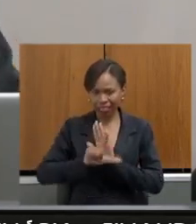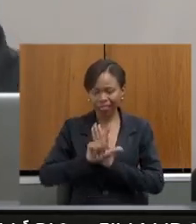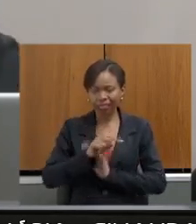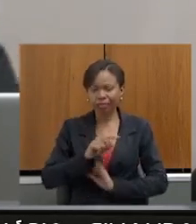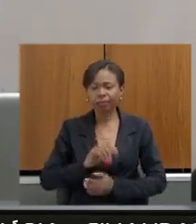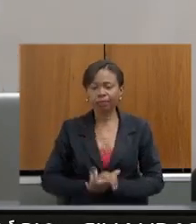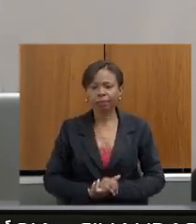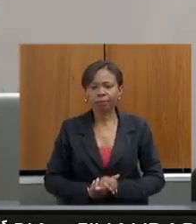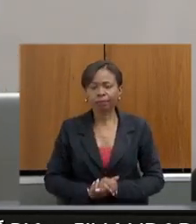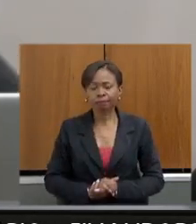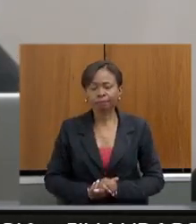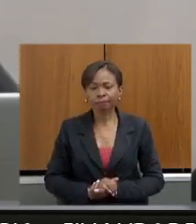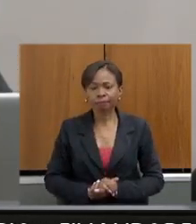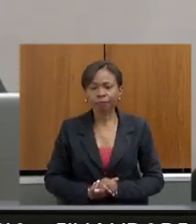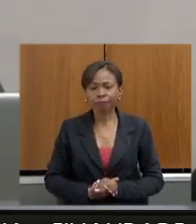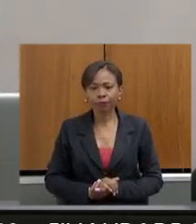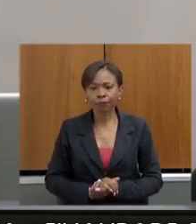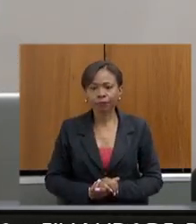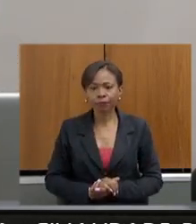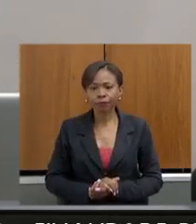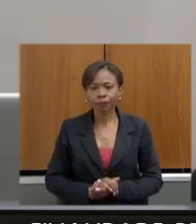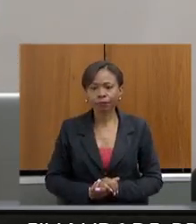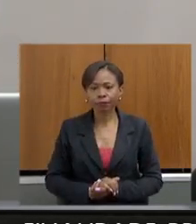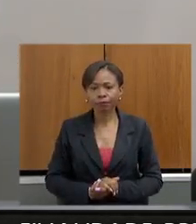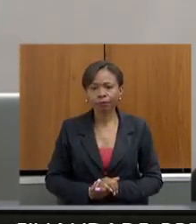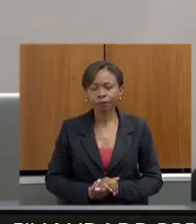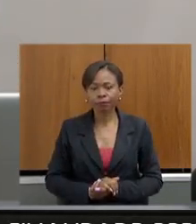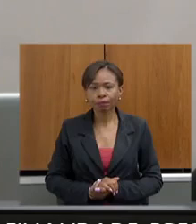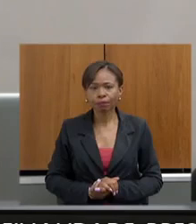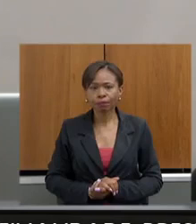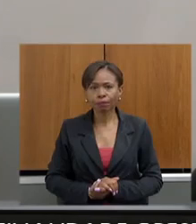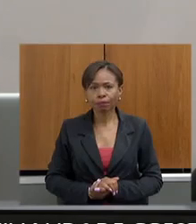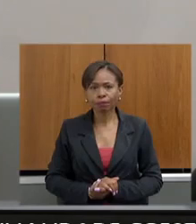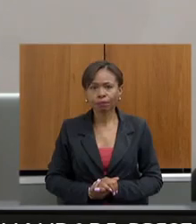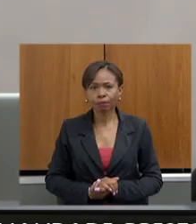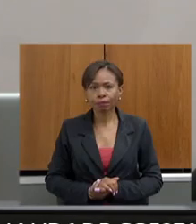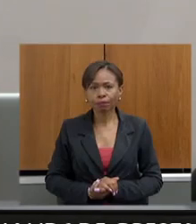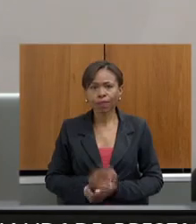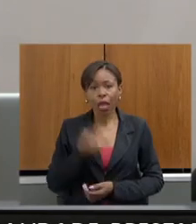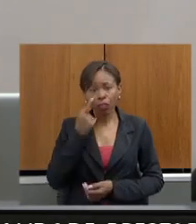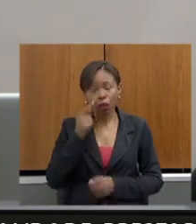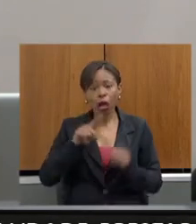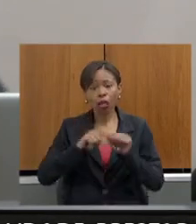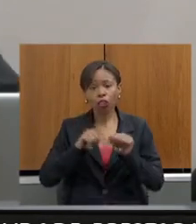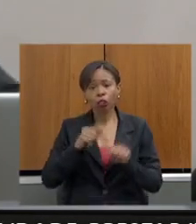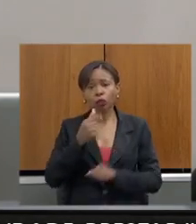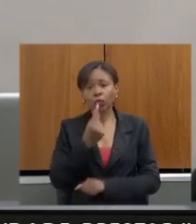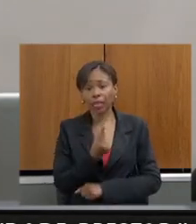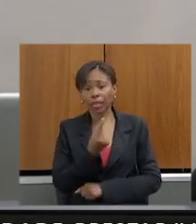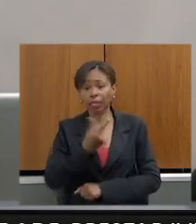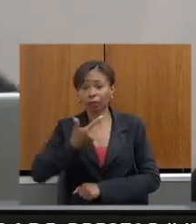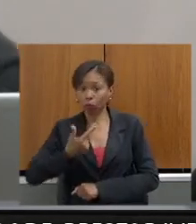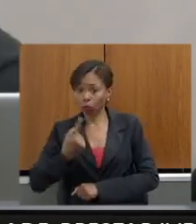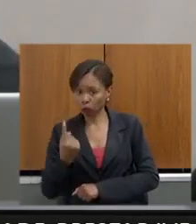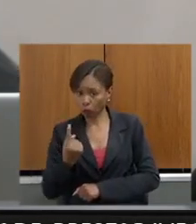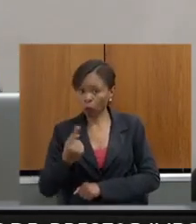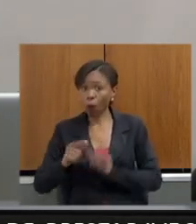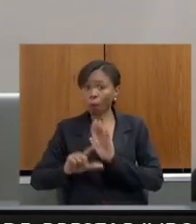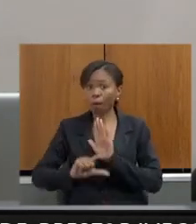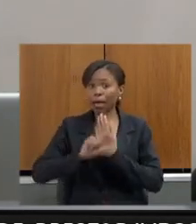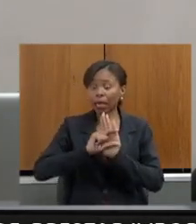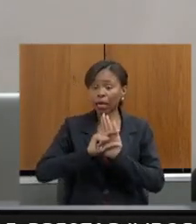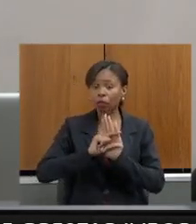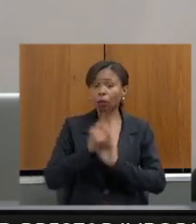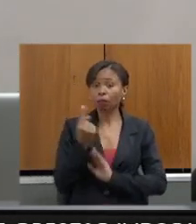não faz parte é a gente pega né Doutor Joaquim a gente pega na hora que você de 21 para lá pô primeiro